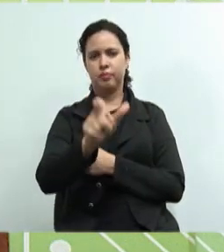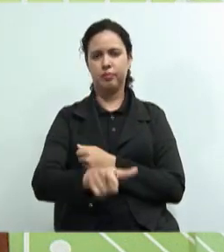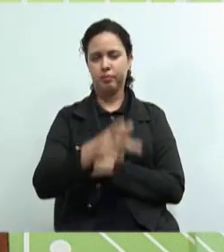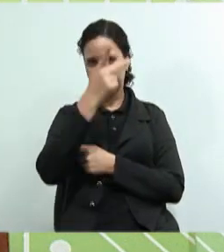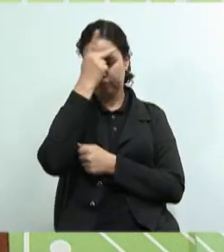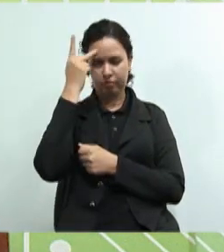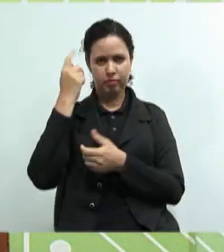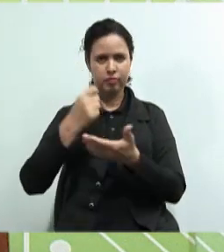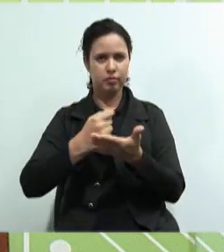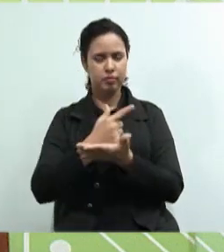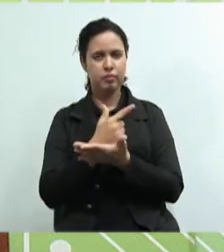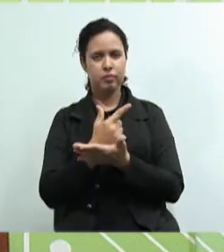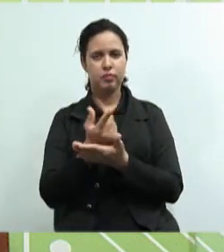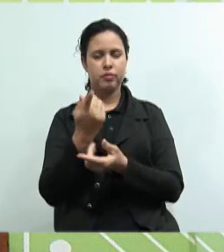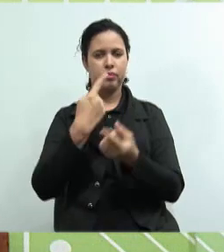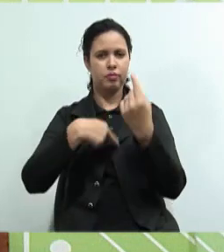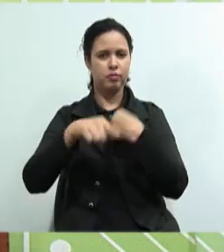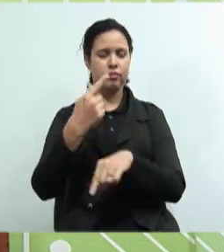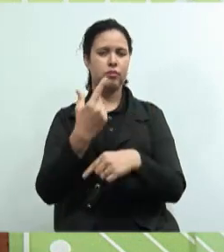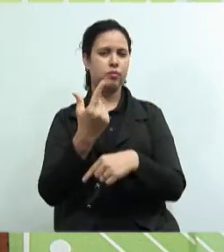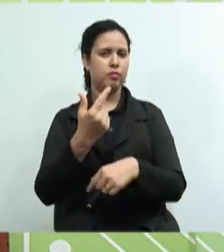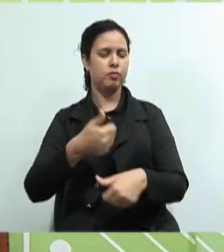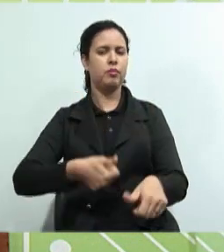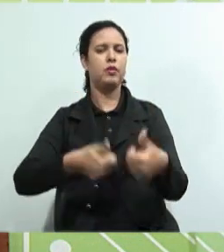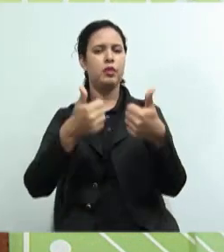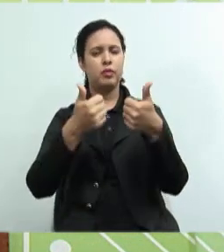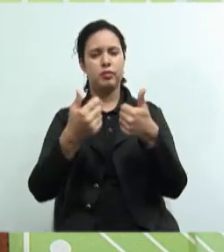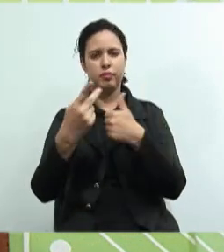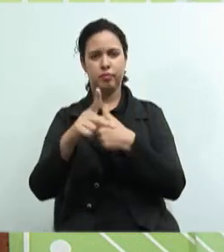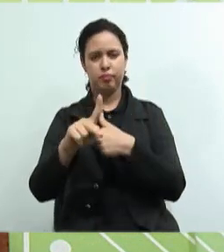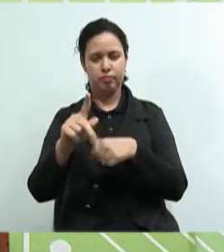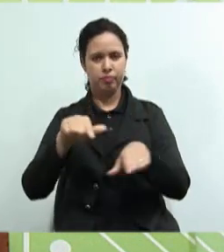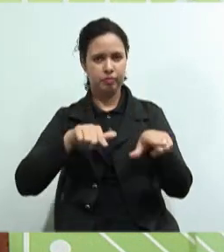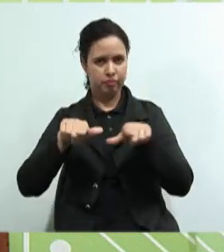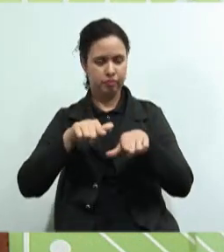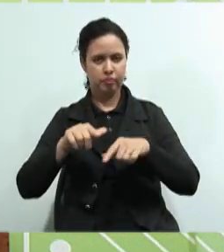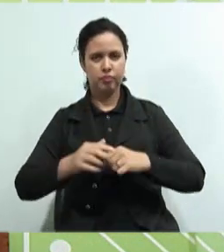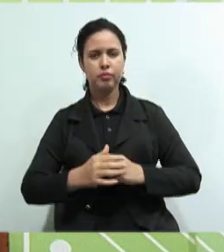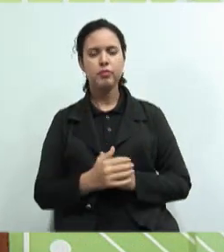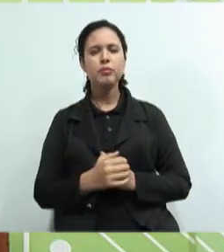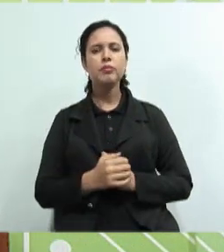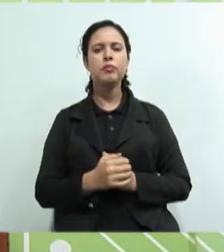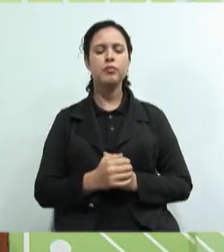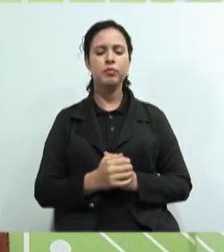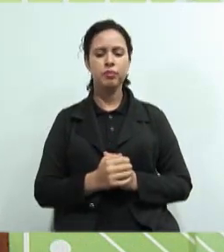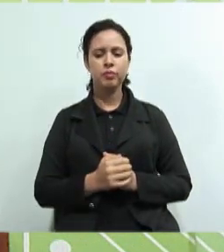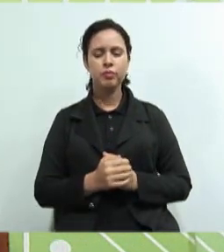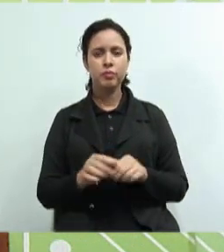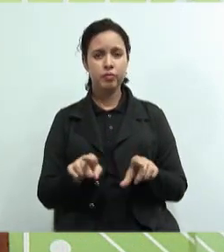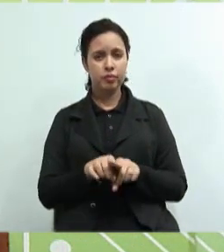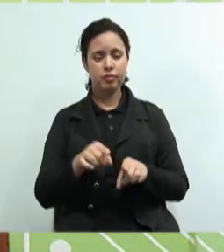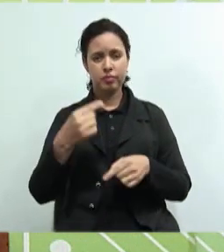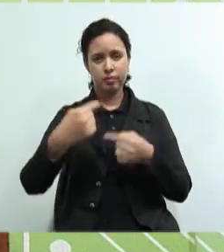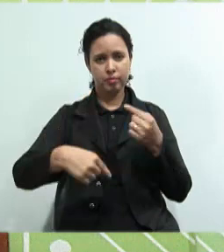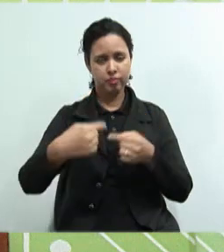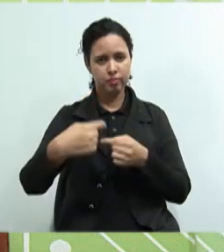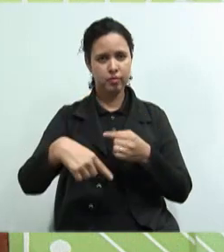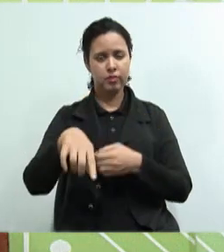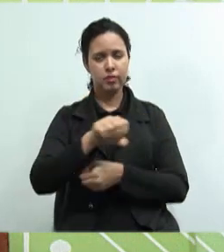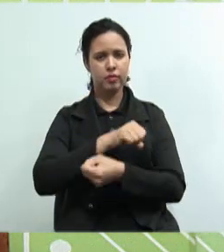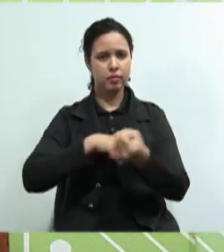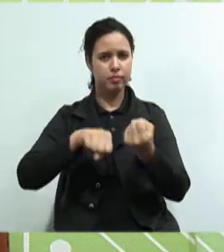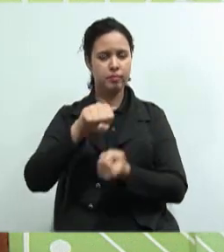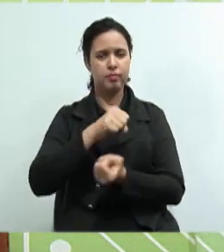e assim consiga um retorno melhor pela sua produção. Também discutimos um pouco sobre a questão de sustentabilidade e